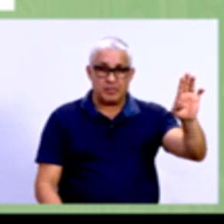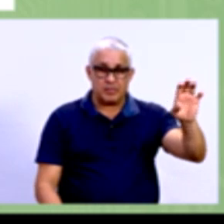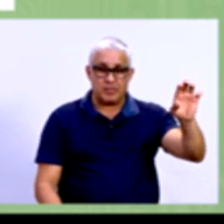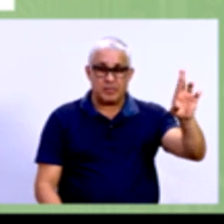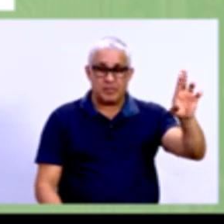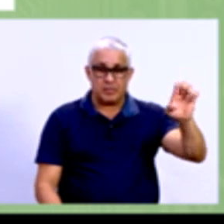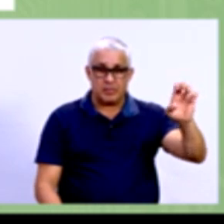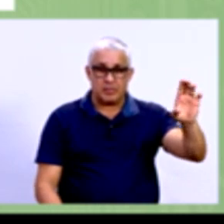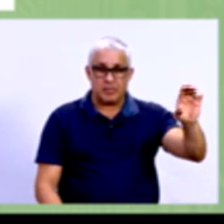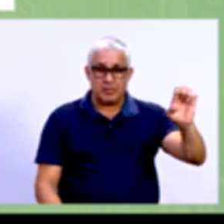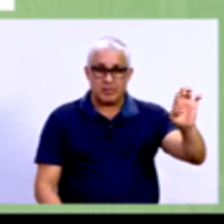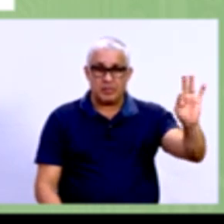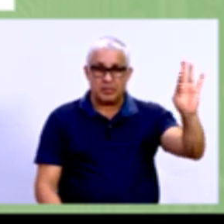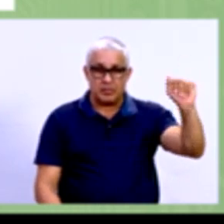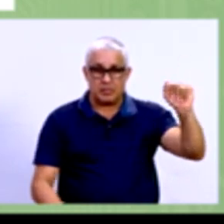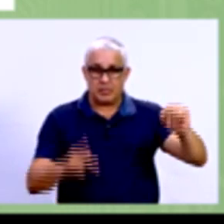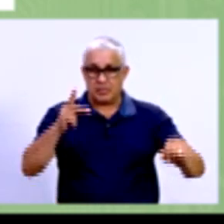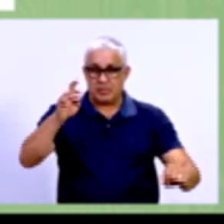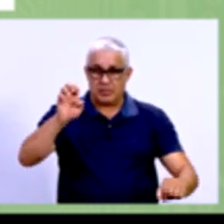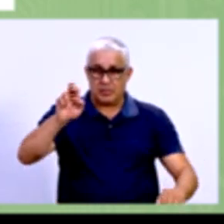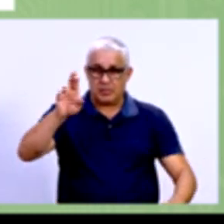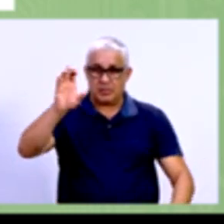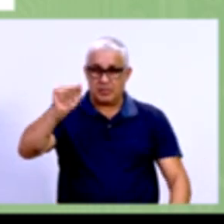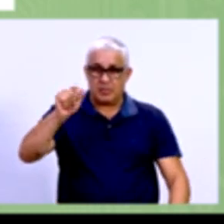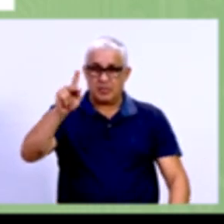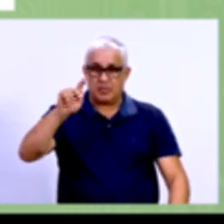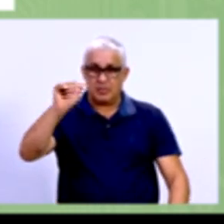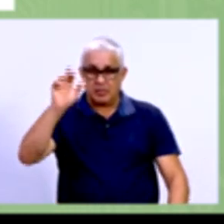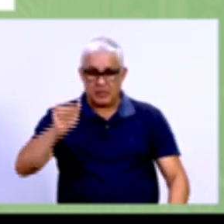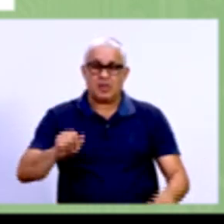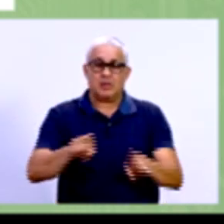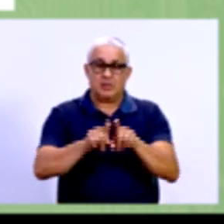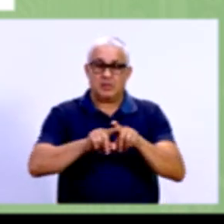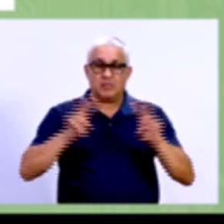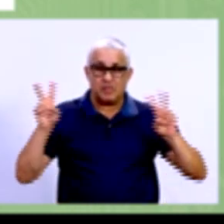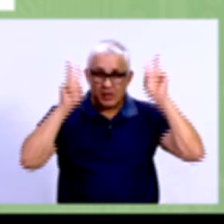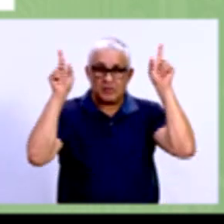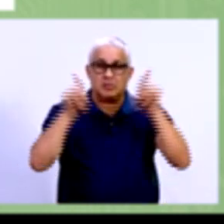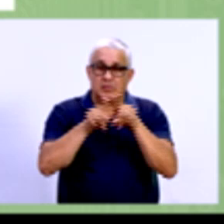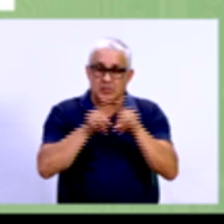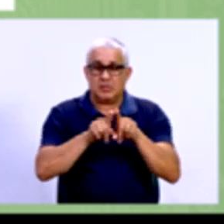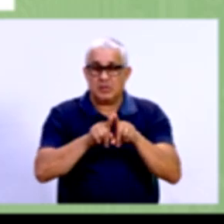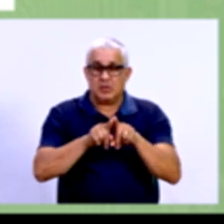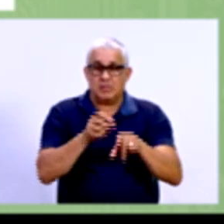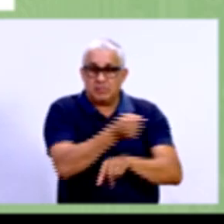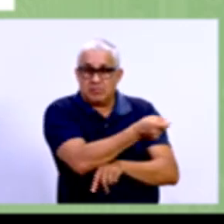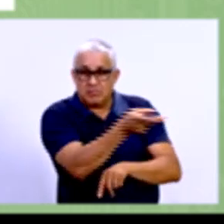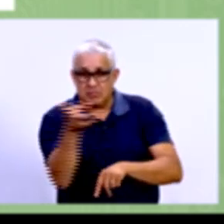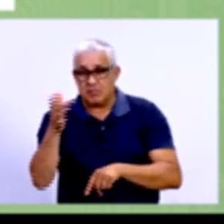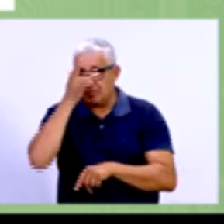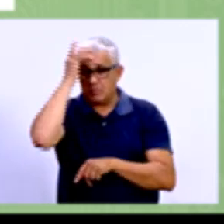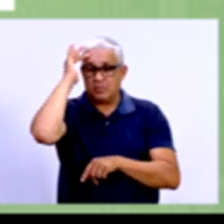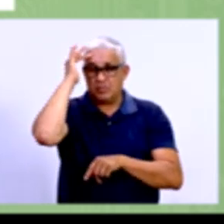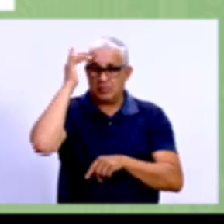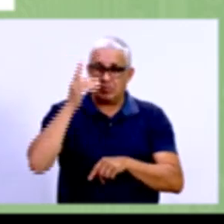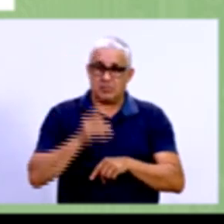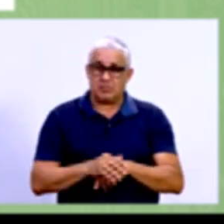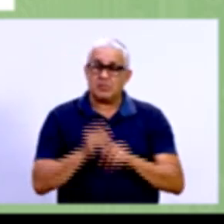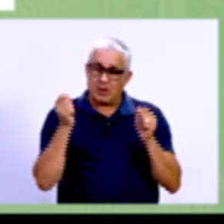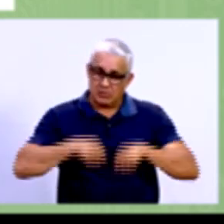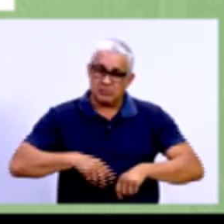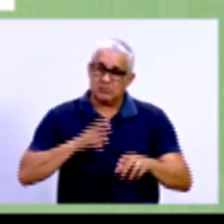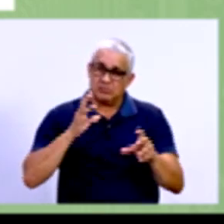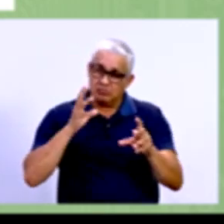mesma coisa. Aqui a gente está falando de valores e quantidade de pessoas, né? Aí a gente consegue definir